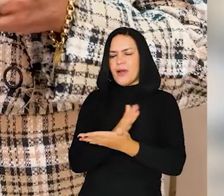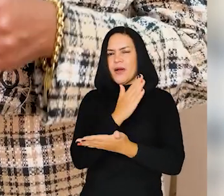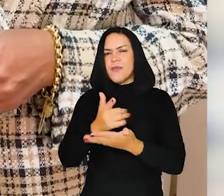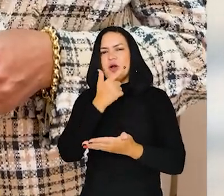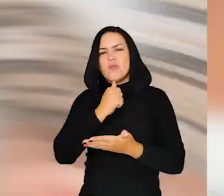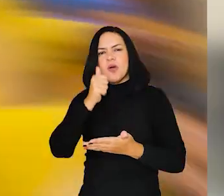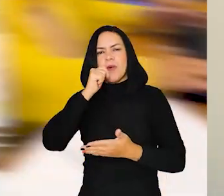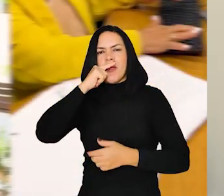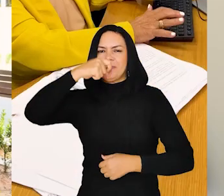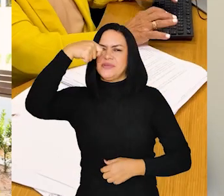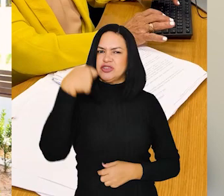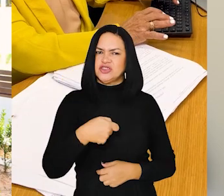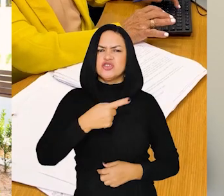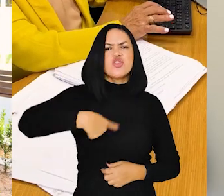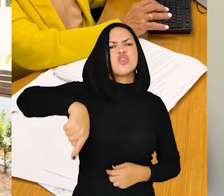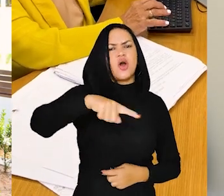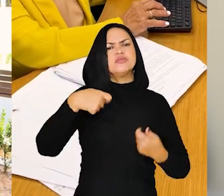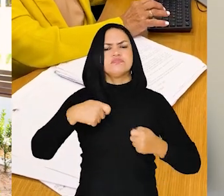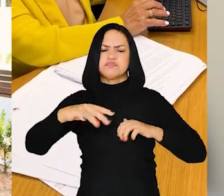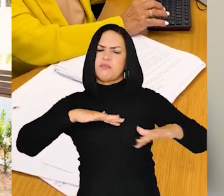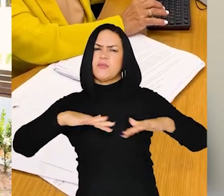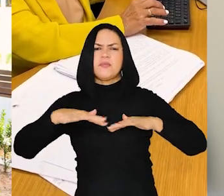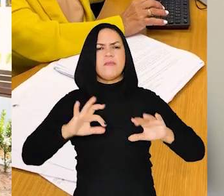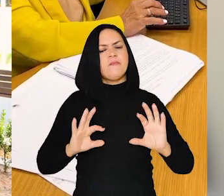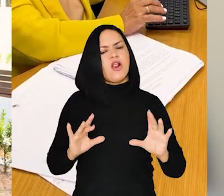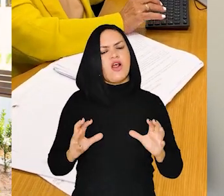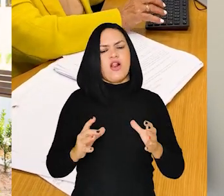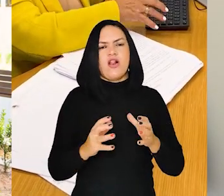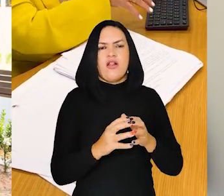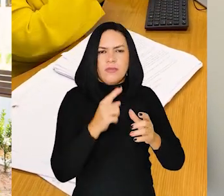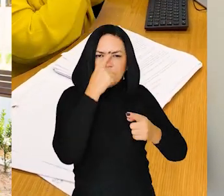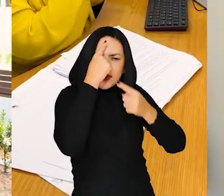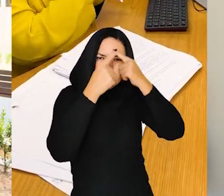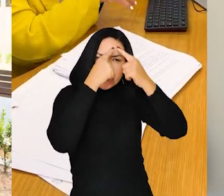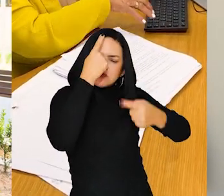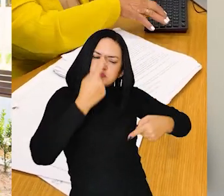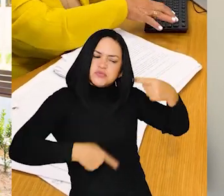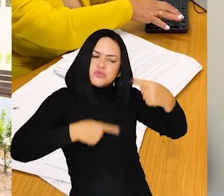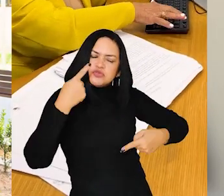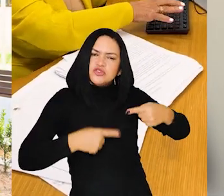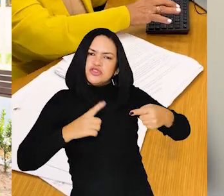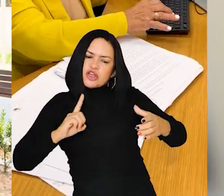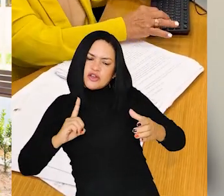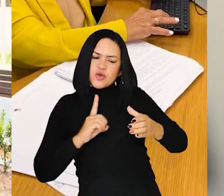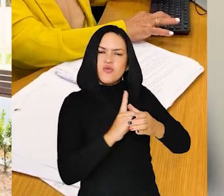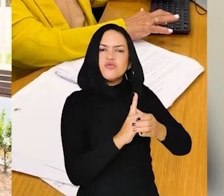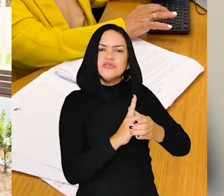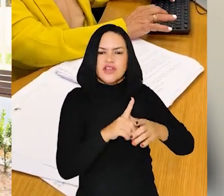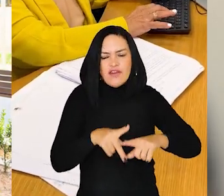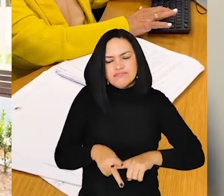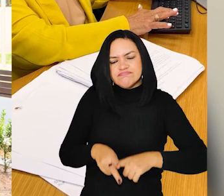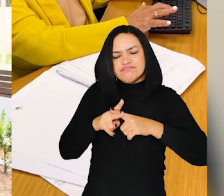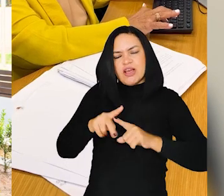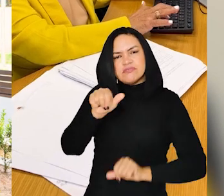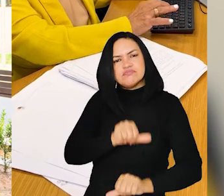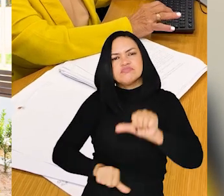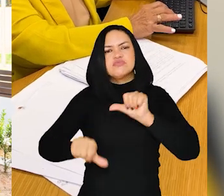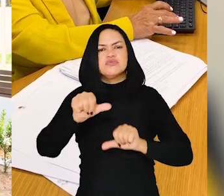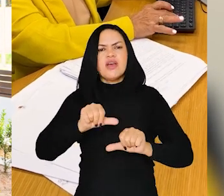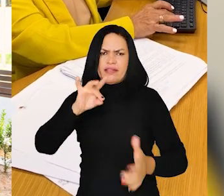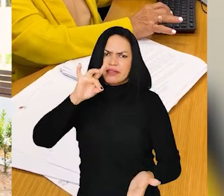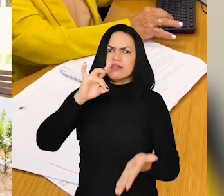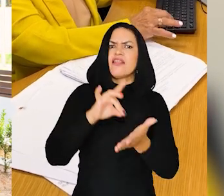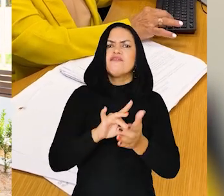sexistas e machistas. Temos que nos mobilizar para a elaboração de políticas inclusivas e reparadoras que